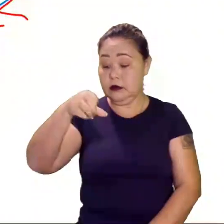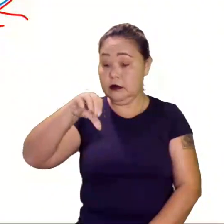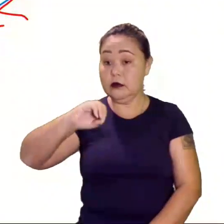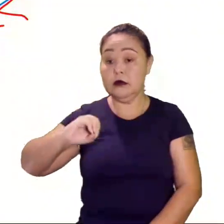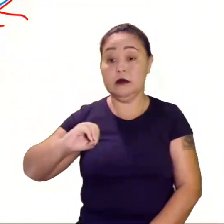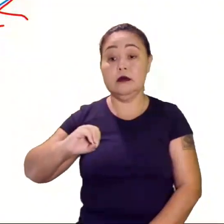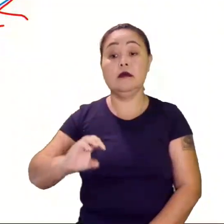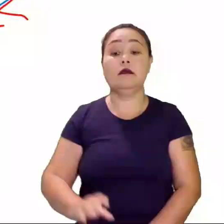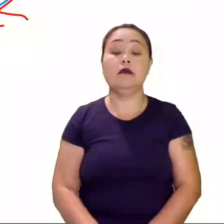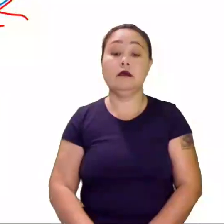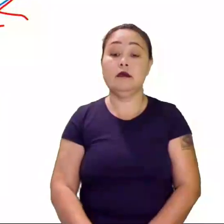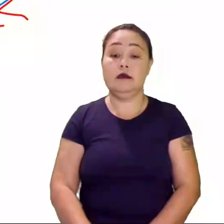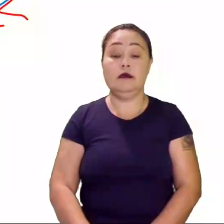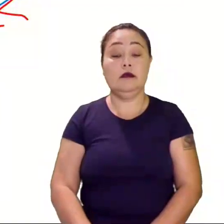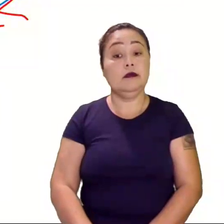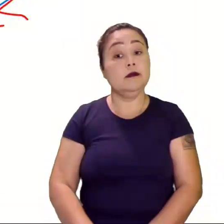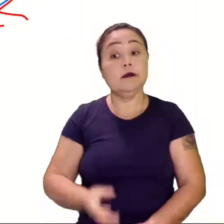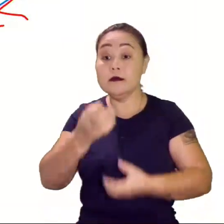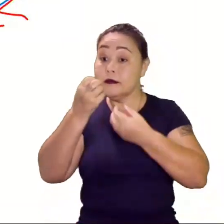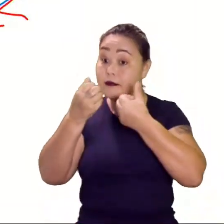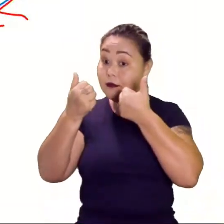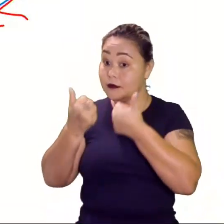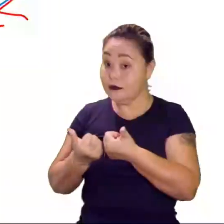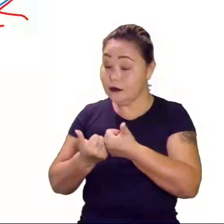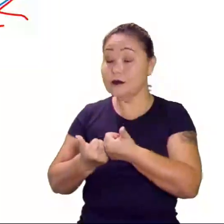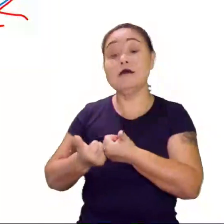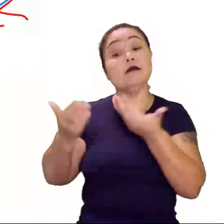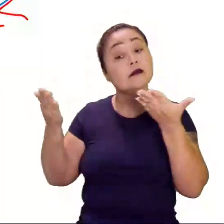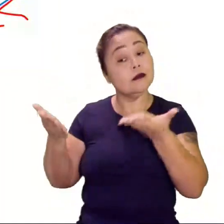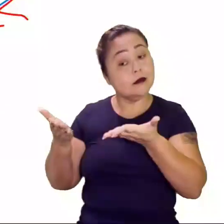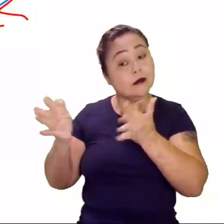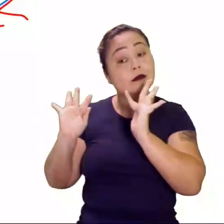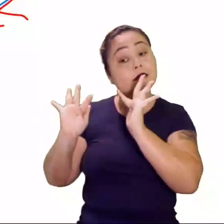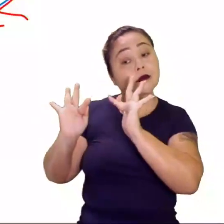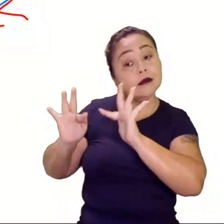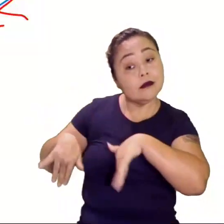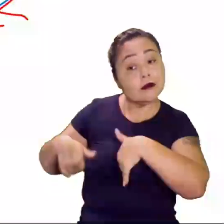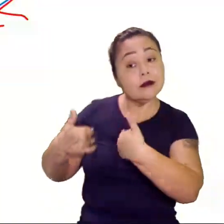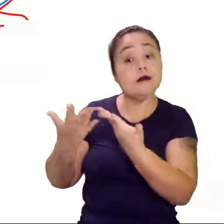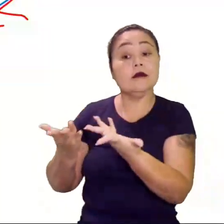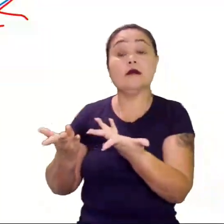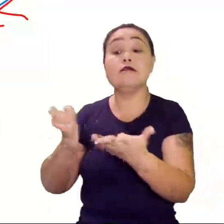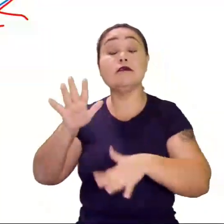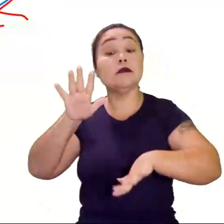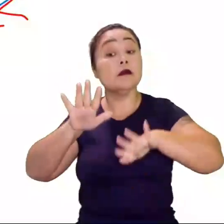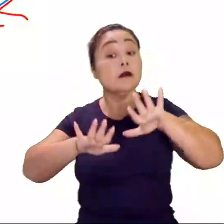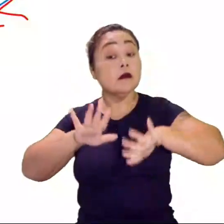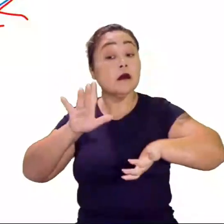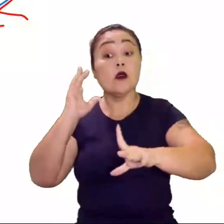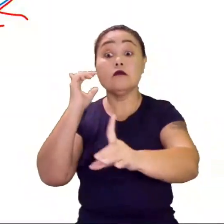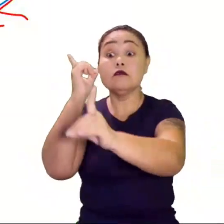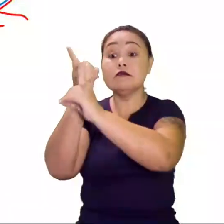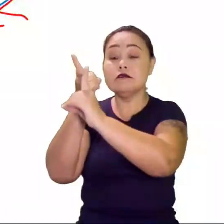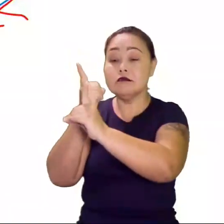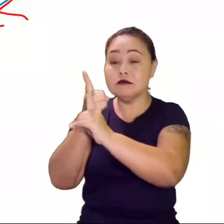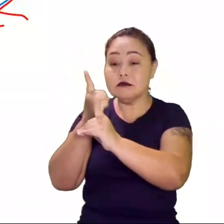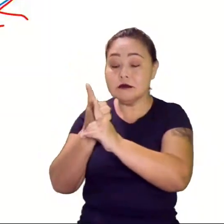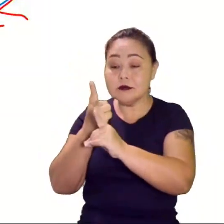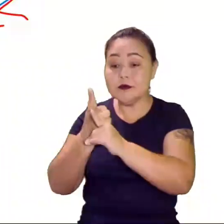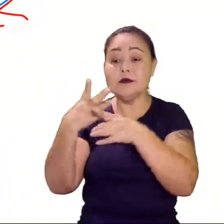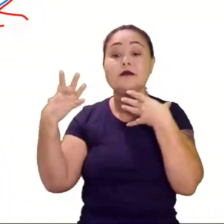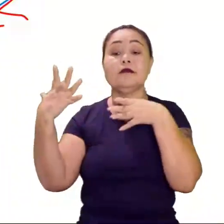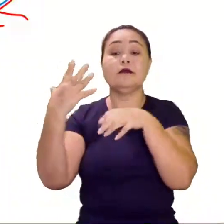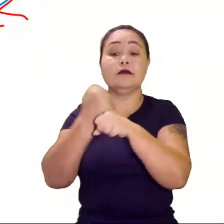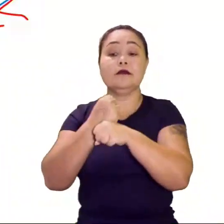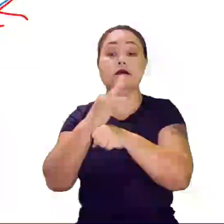390. 390. Muito bem, agora sim, finalizamos, né? Então, muitas das vezes, para achar a soma dos termos,